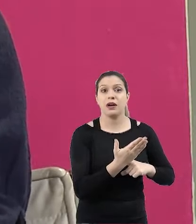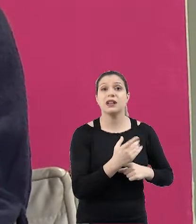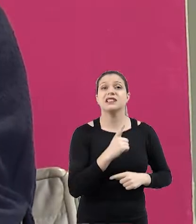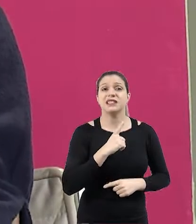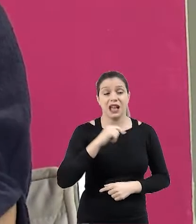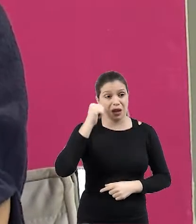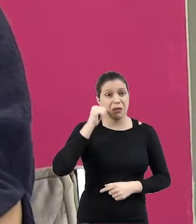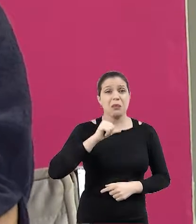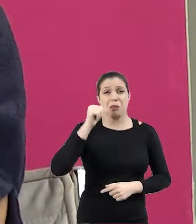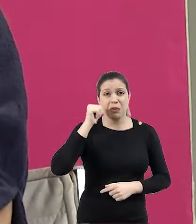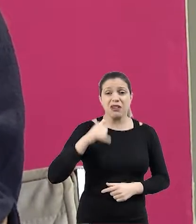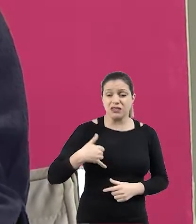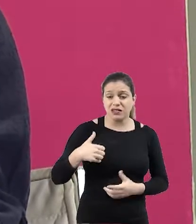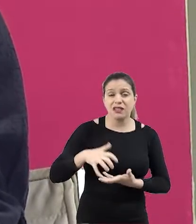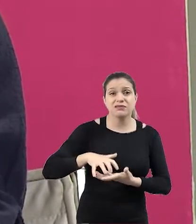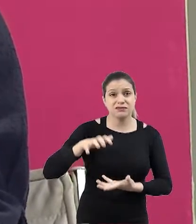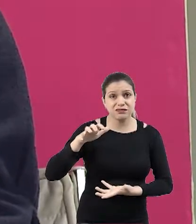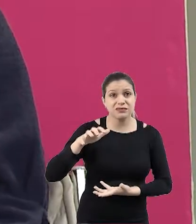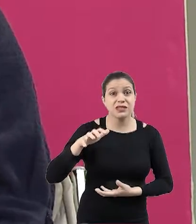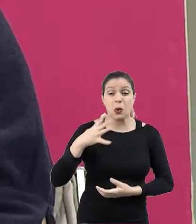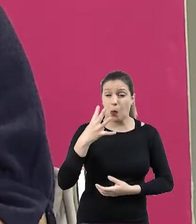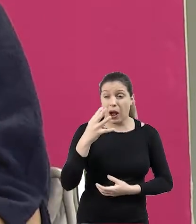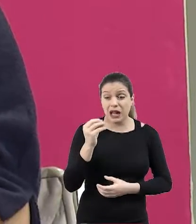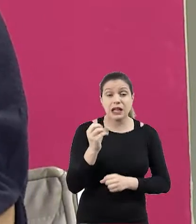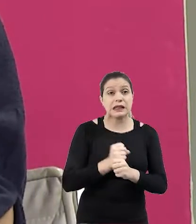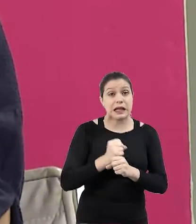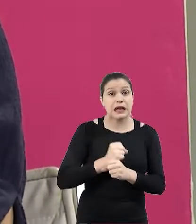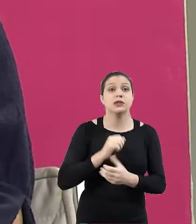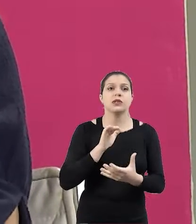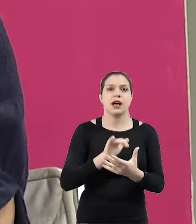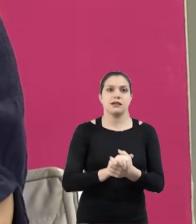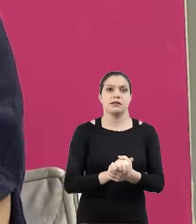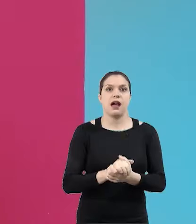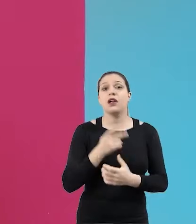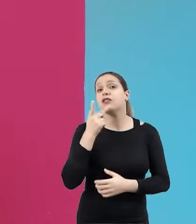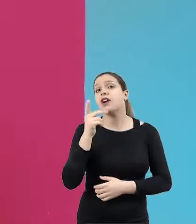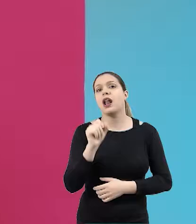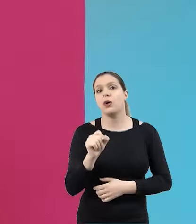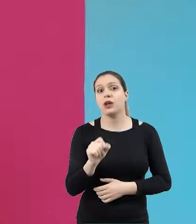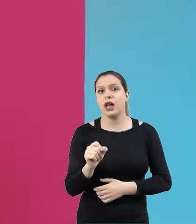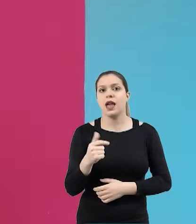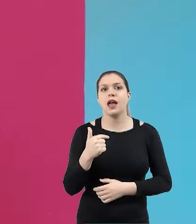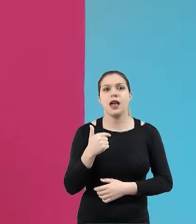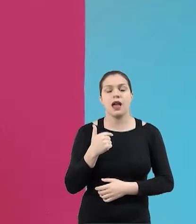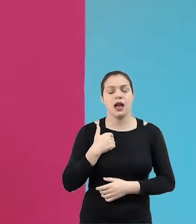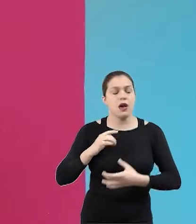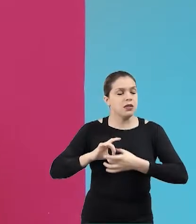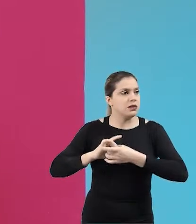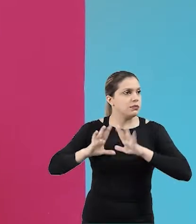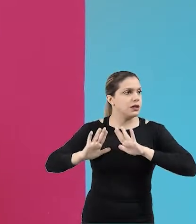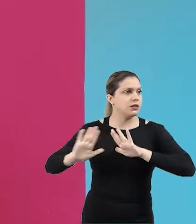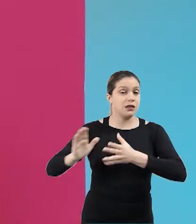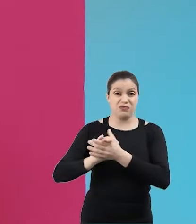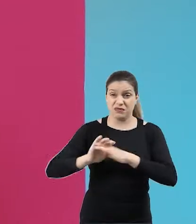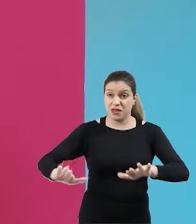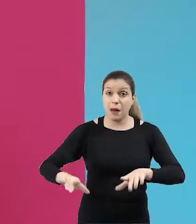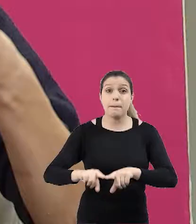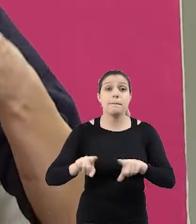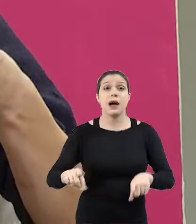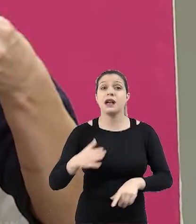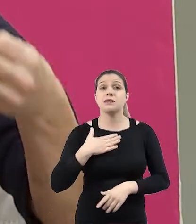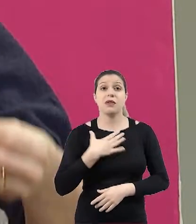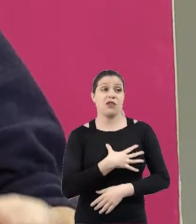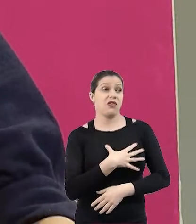senhoras após 40 anos de casado que elas falam, doutor, eu rompi com meu marido e os meus filhos